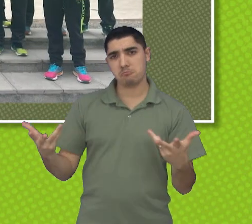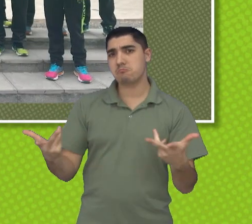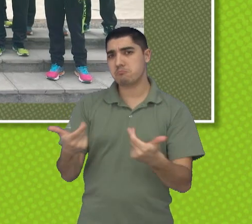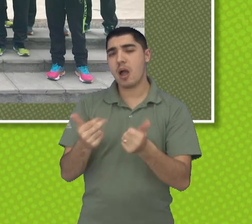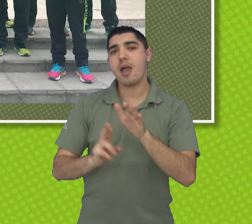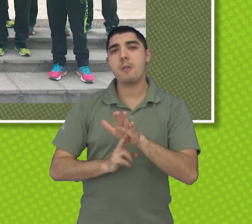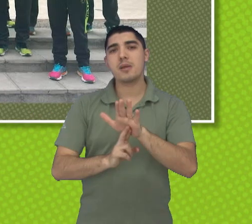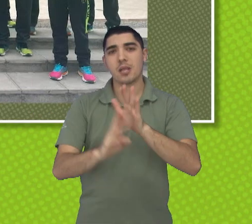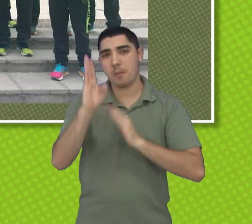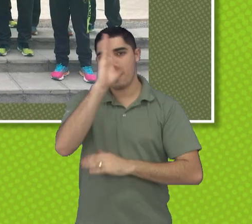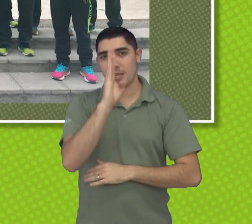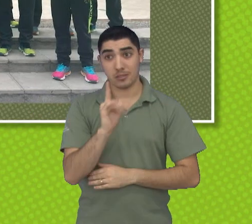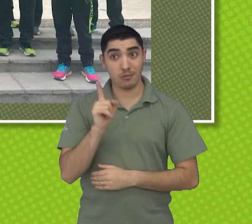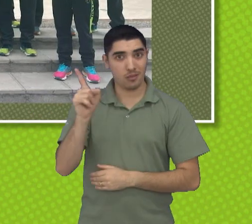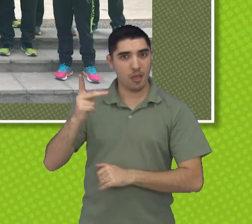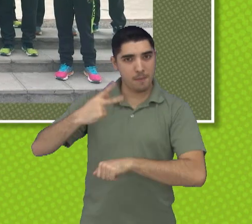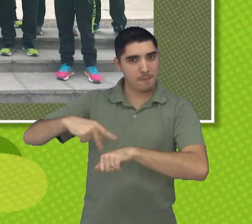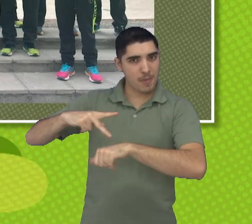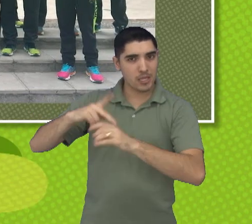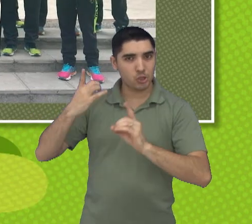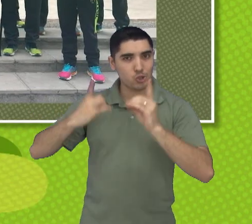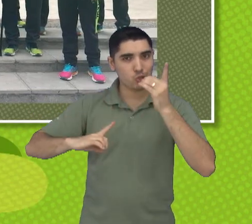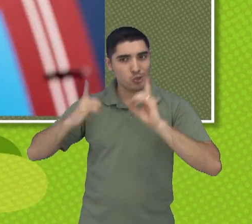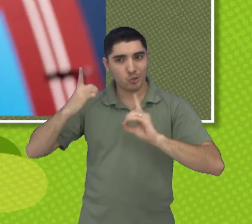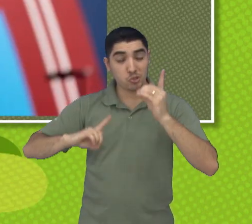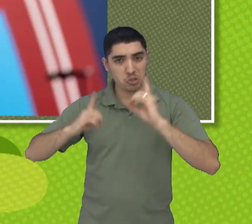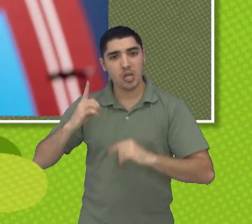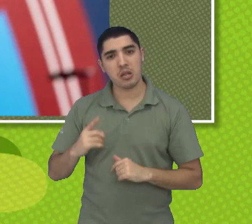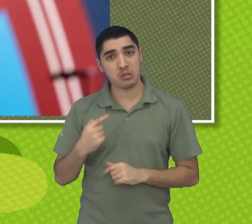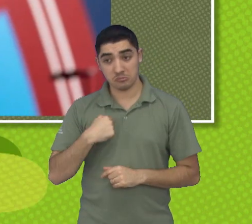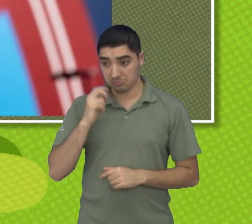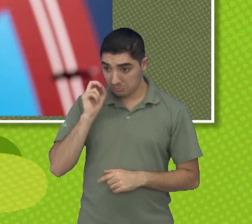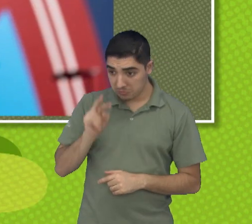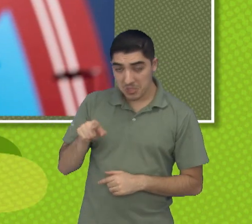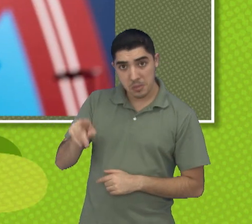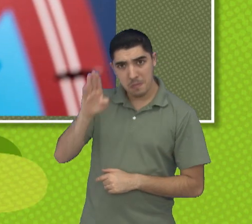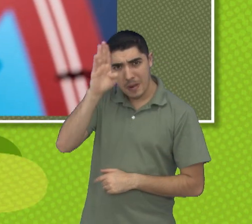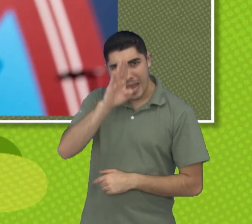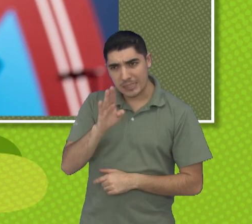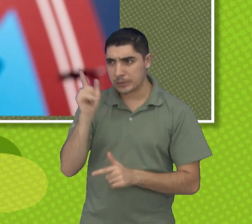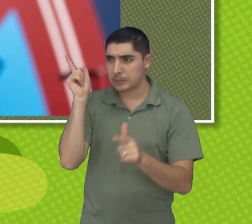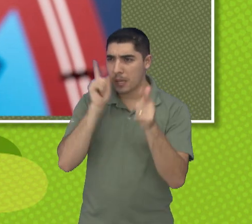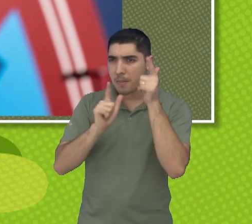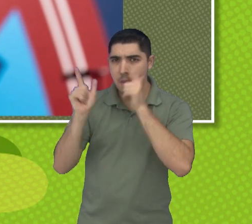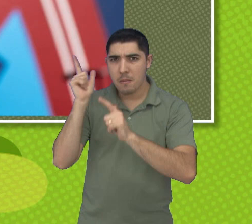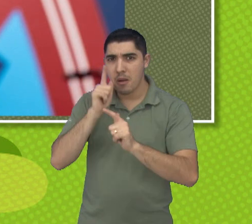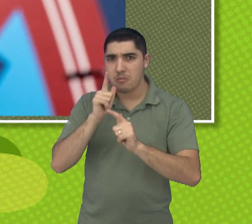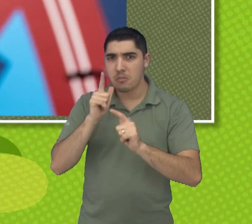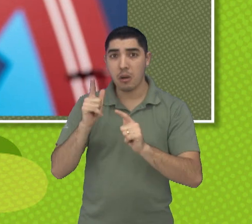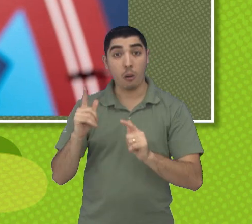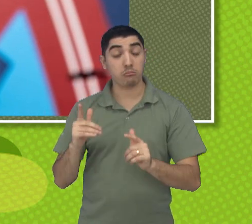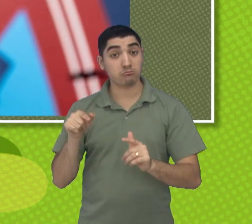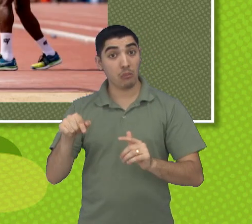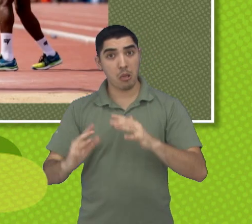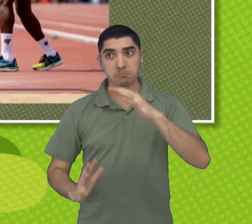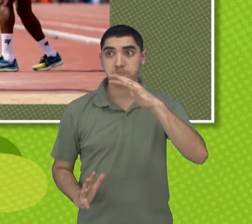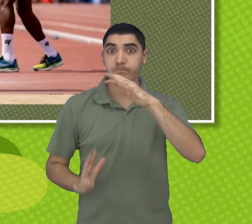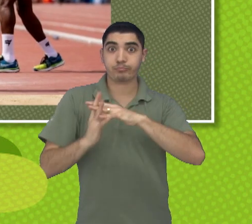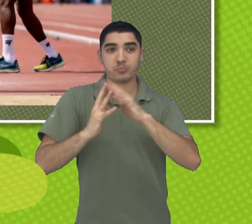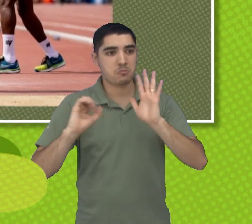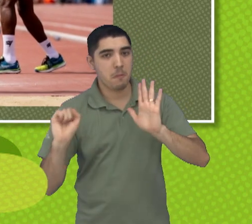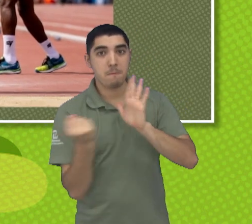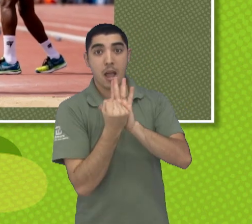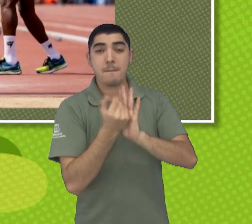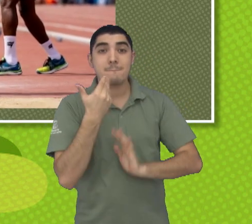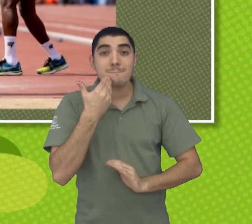Brasil lá no Chile. E, inclusive, esse desempenho que o Brasil teve bateu recordes, assim, foi a melhor